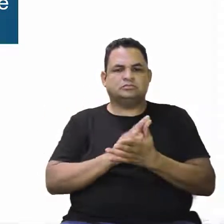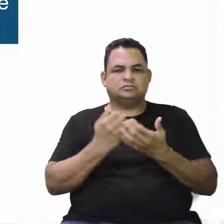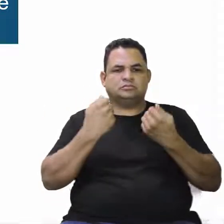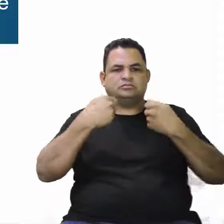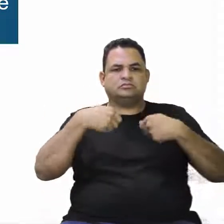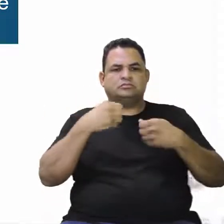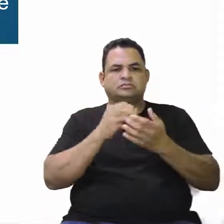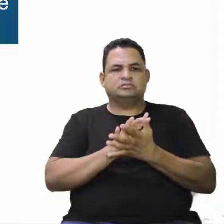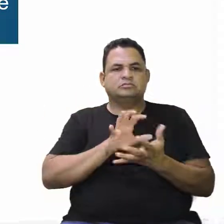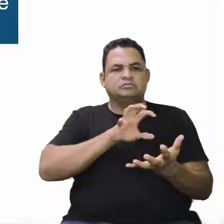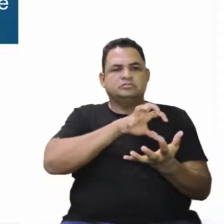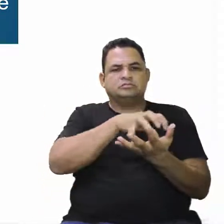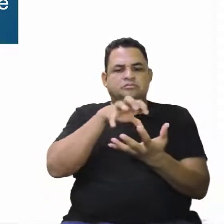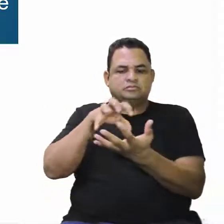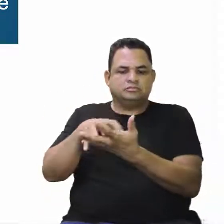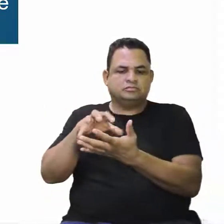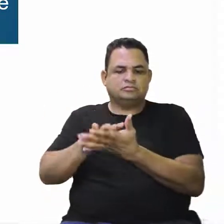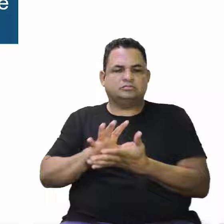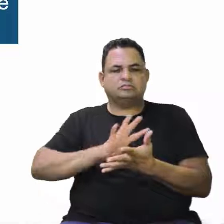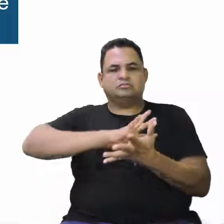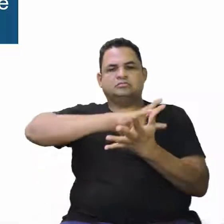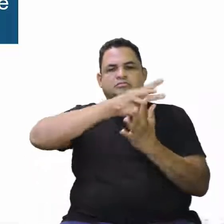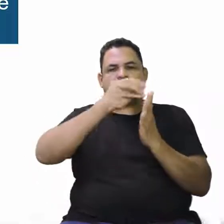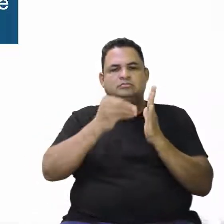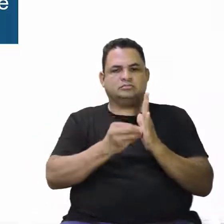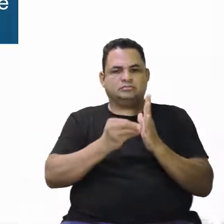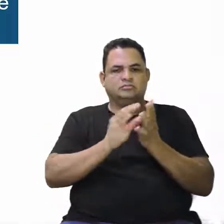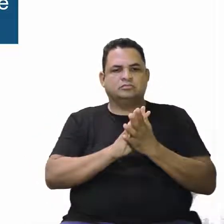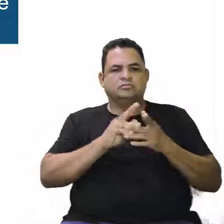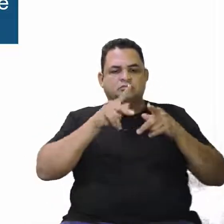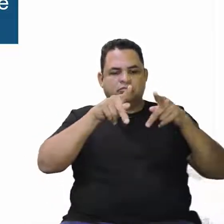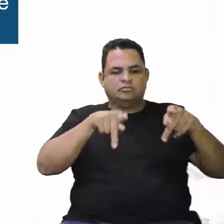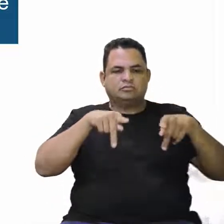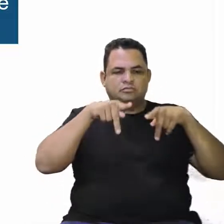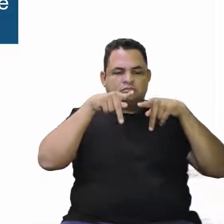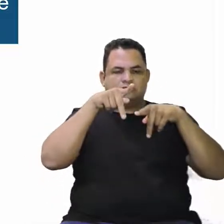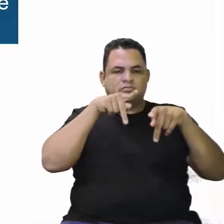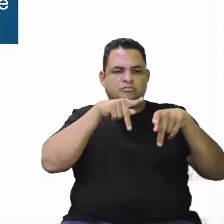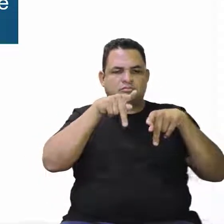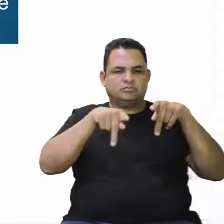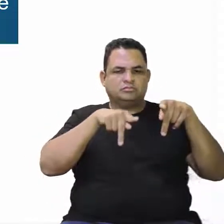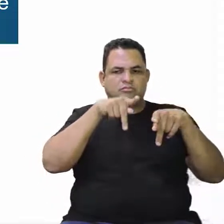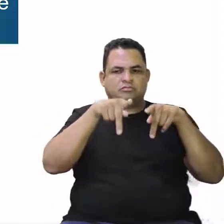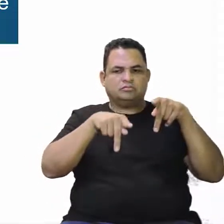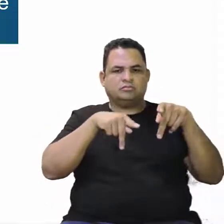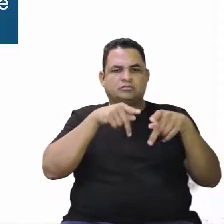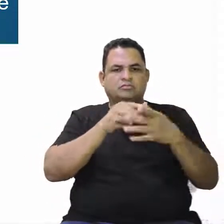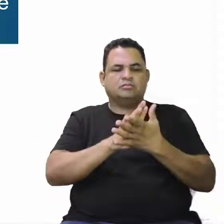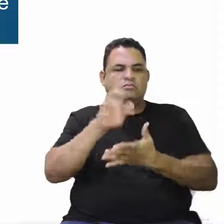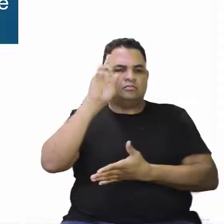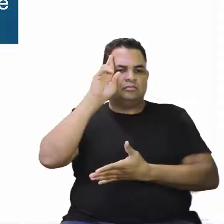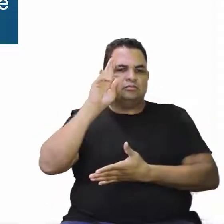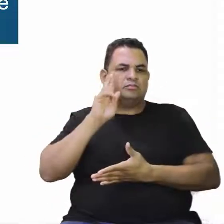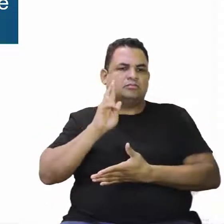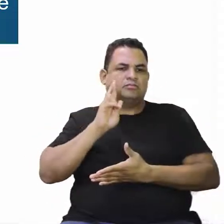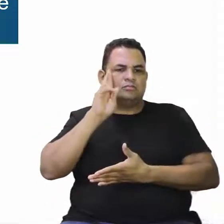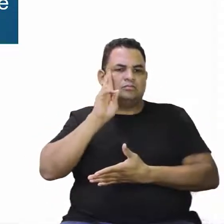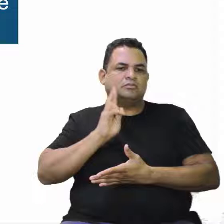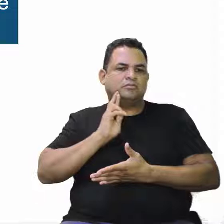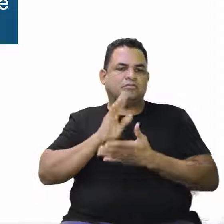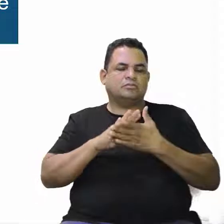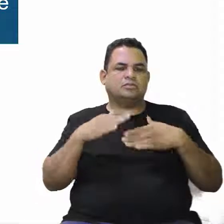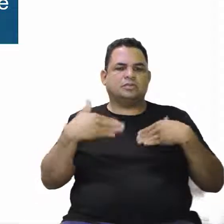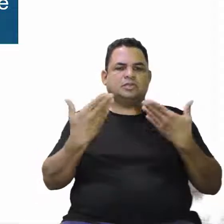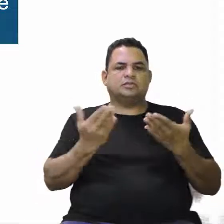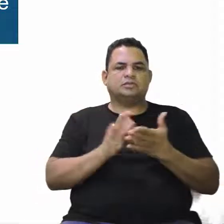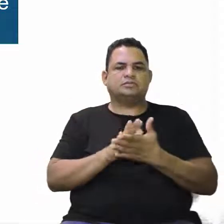relações de poder na ocupação da Amazônia e do povoamento de Rondônia. Vem aqui comigo.